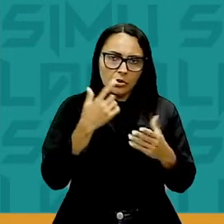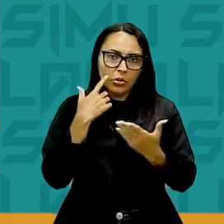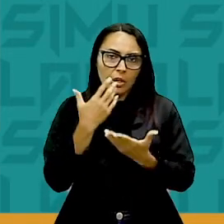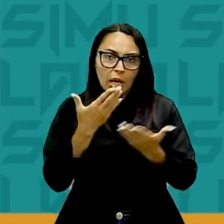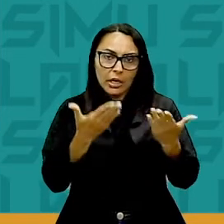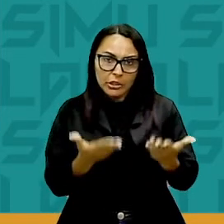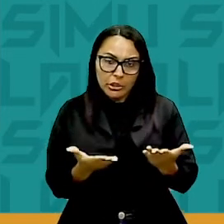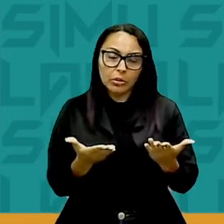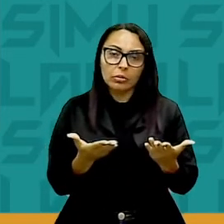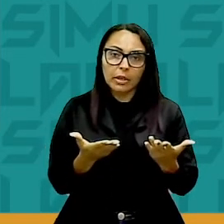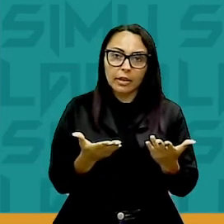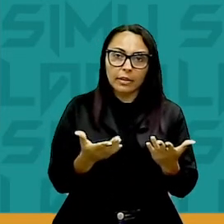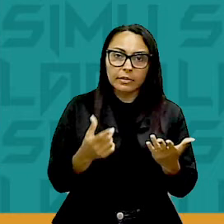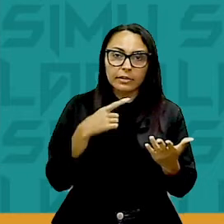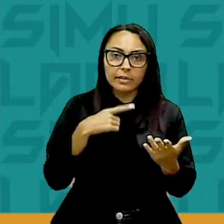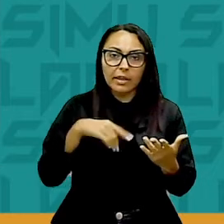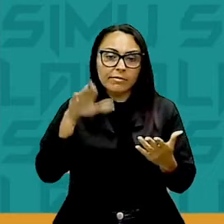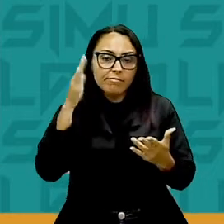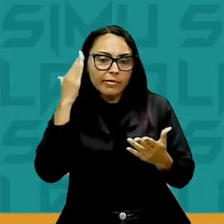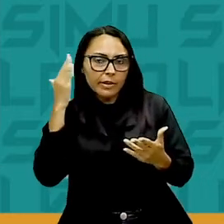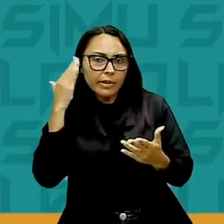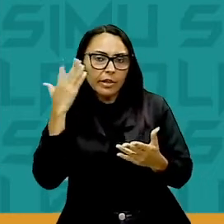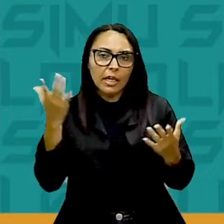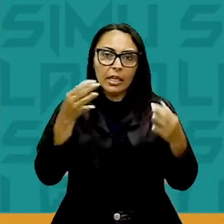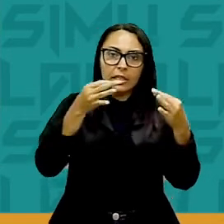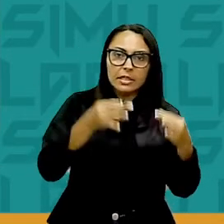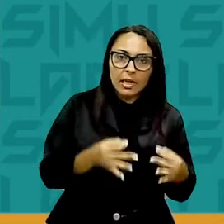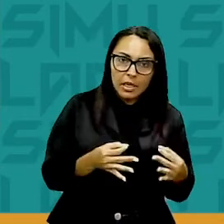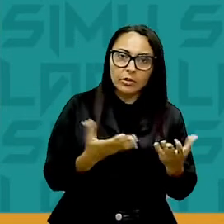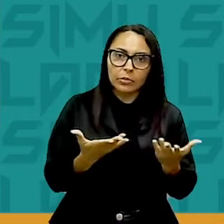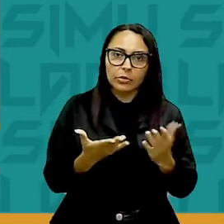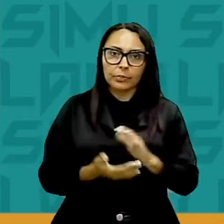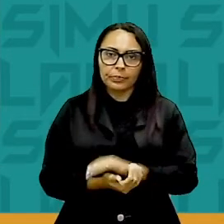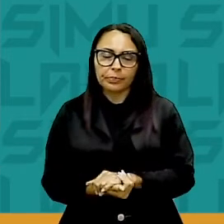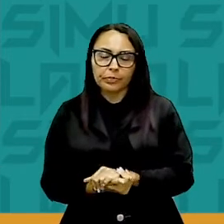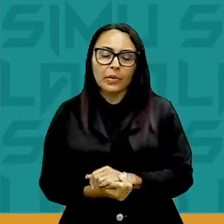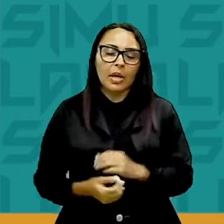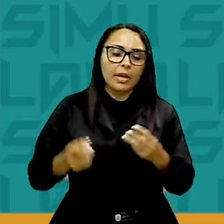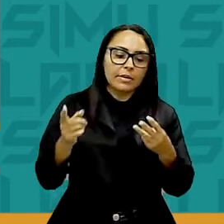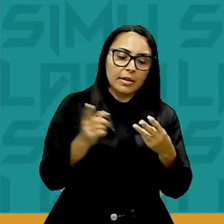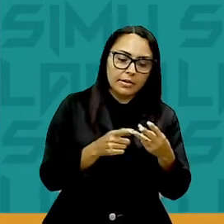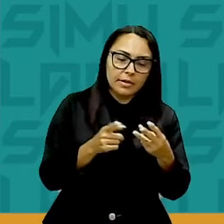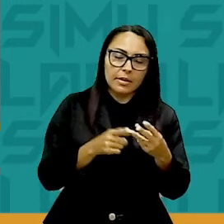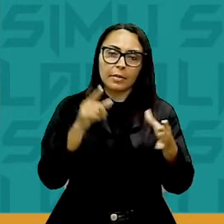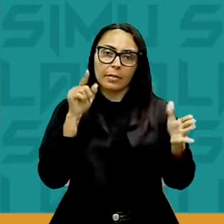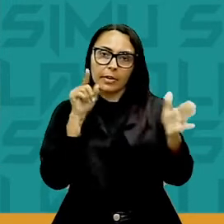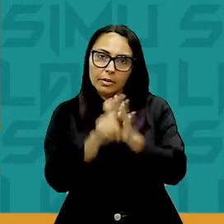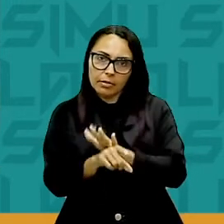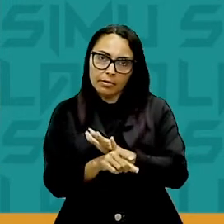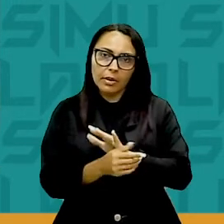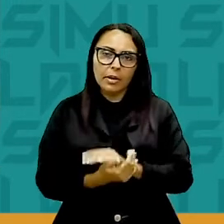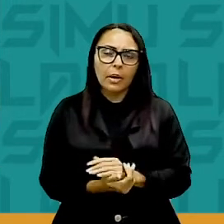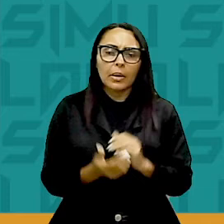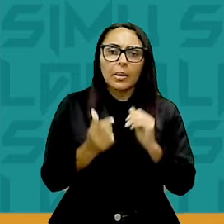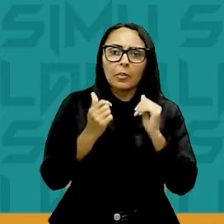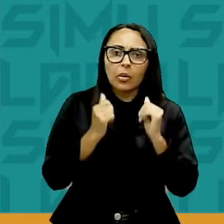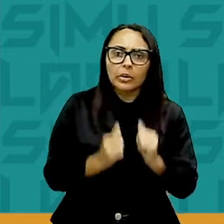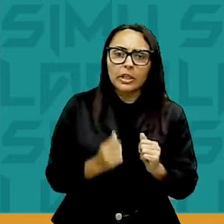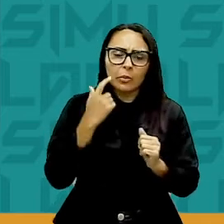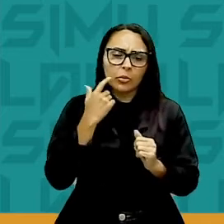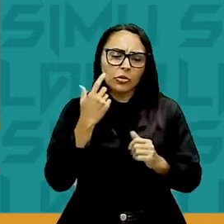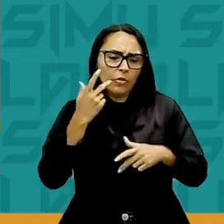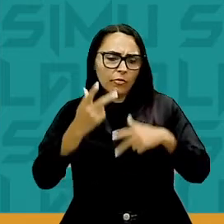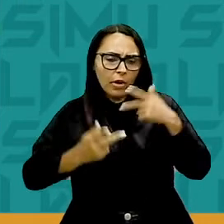ela procurou entender, seja correta e irrefutável? Terceira pergunta, podemos